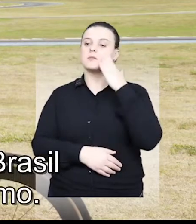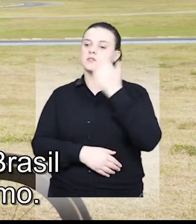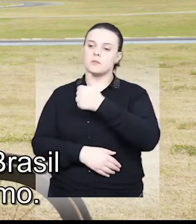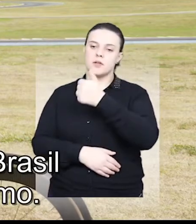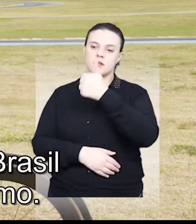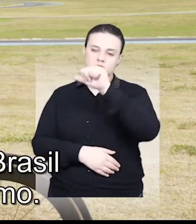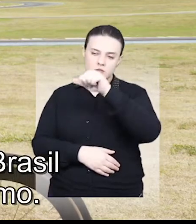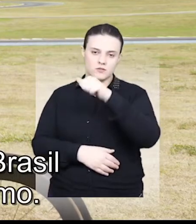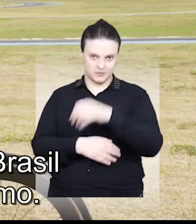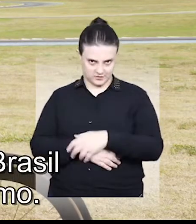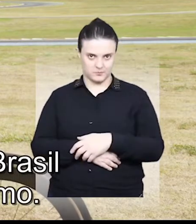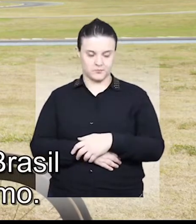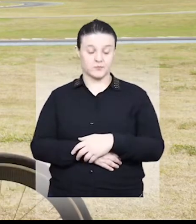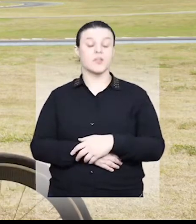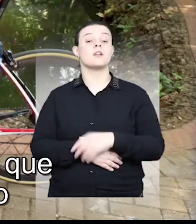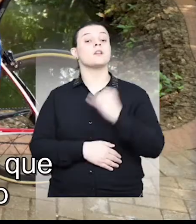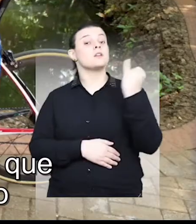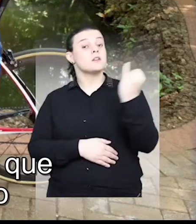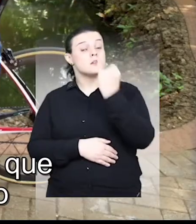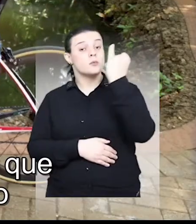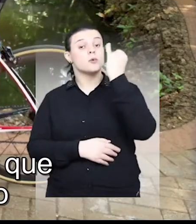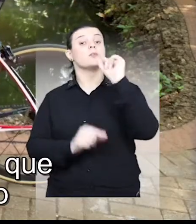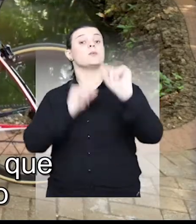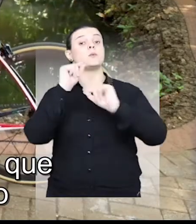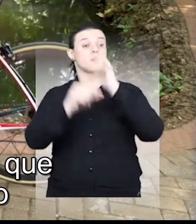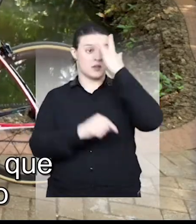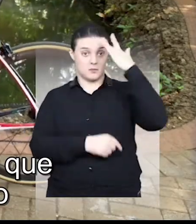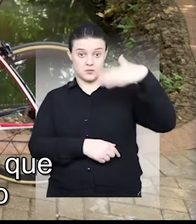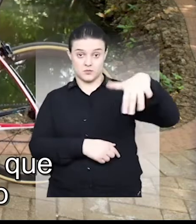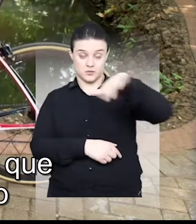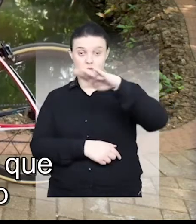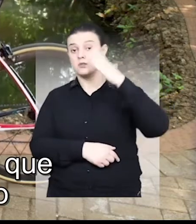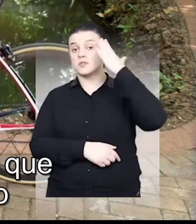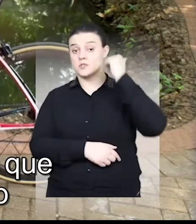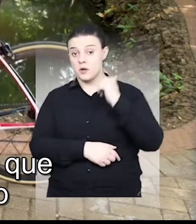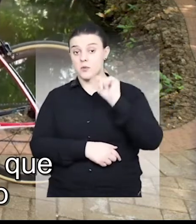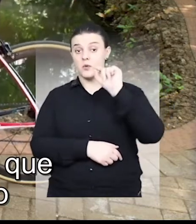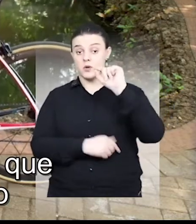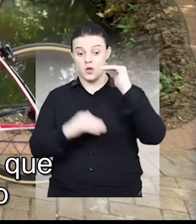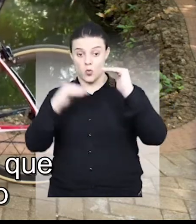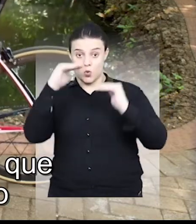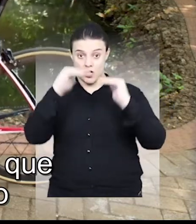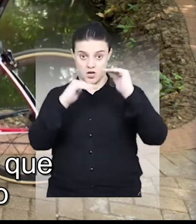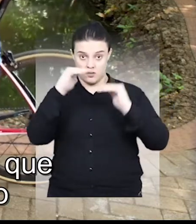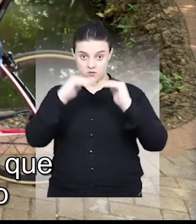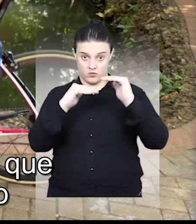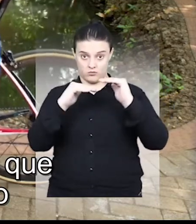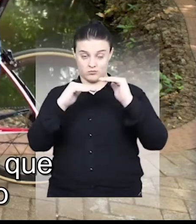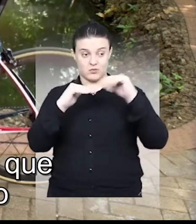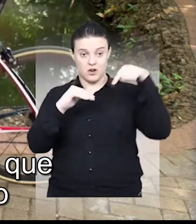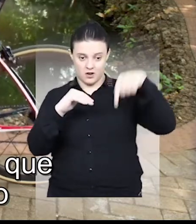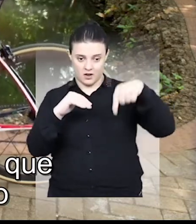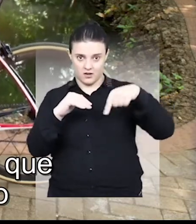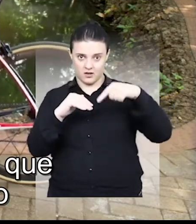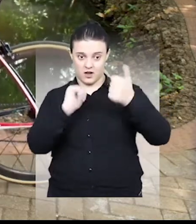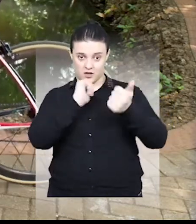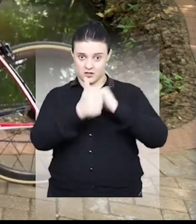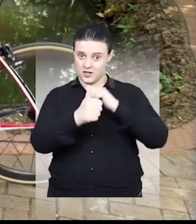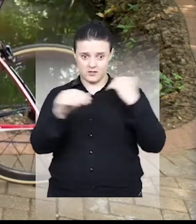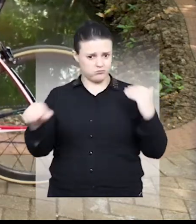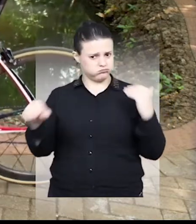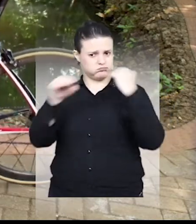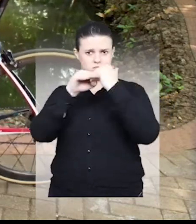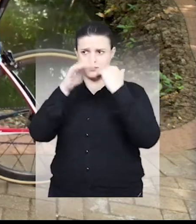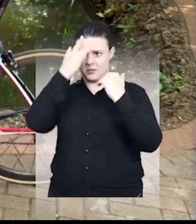classificação funcional para o ciclismo. Importante é as pessoas saberem que o nível dos atletas do paraciclismo chega a